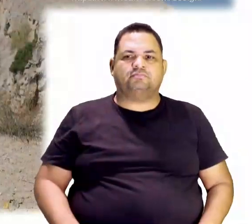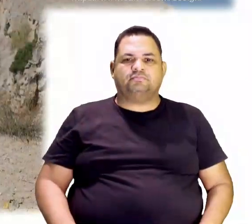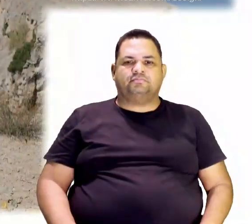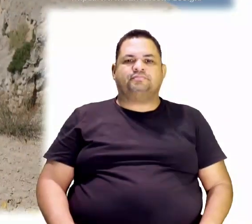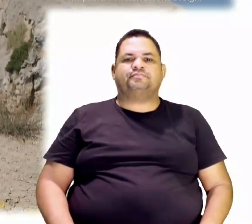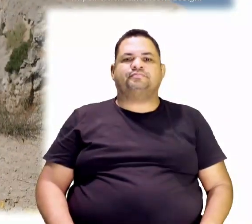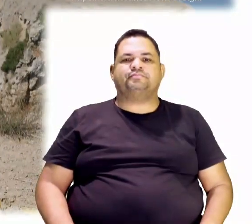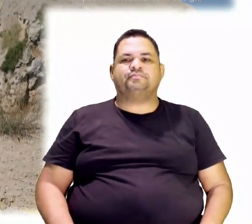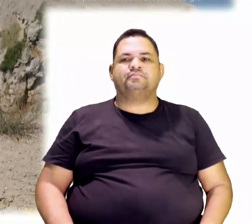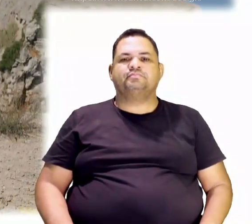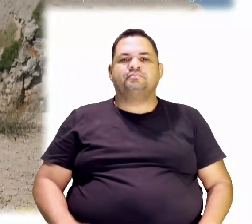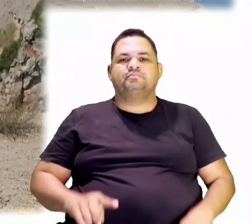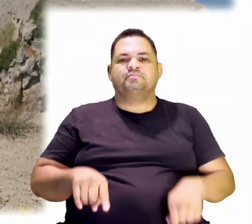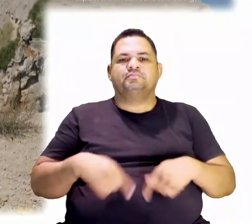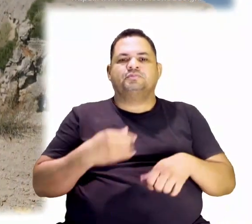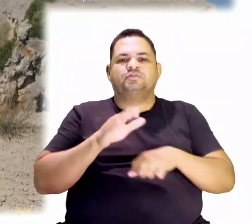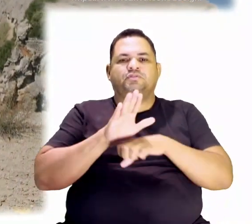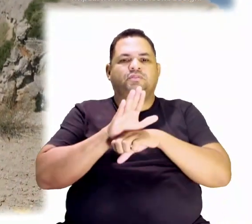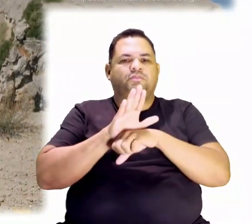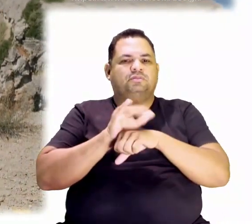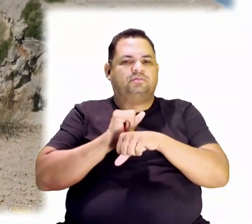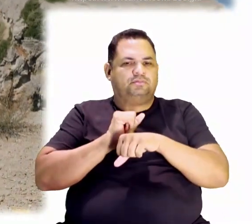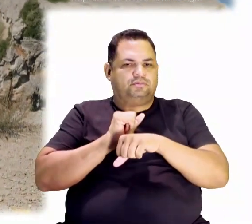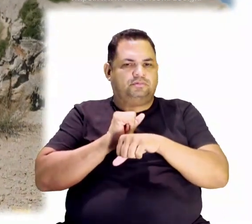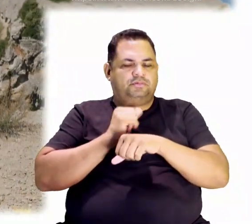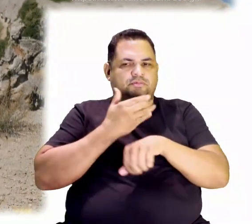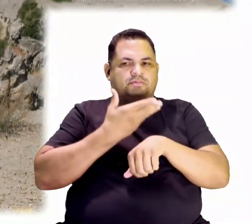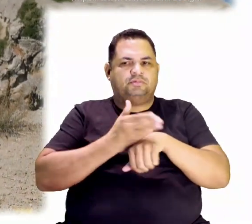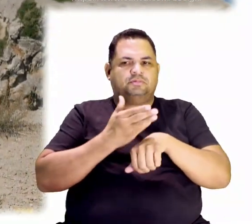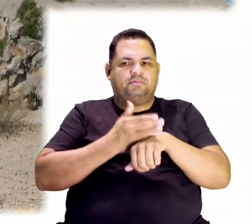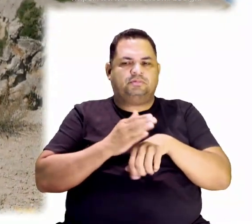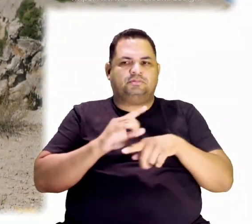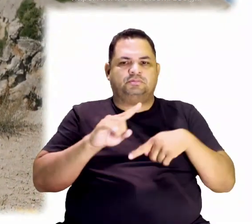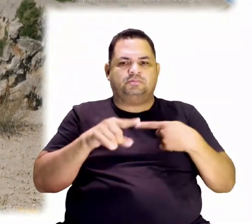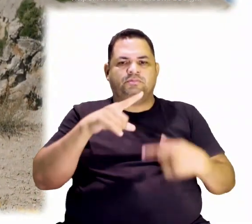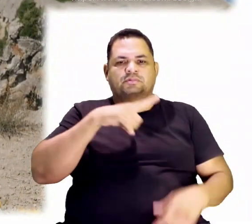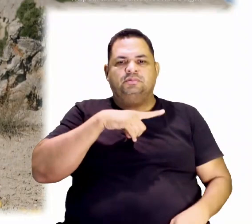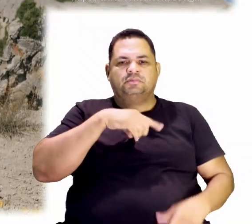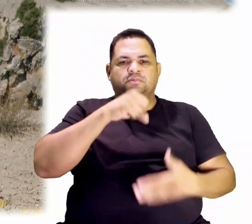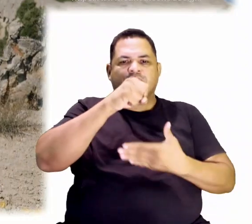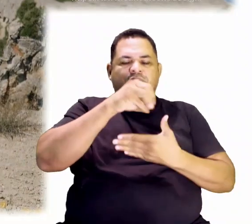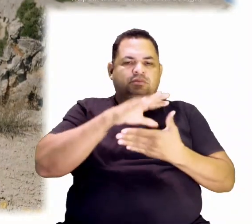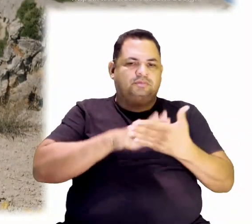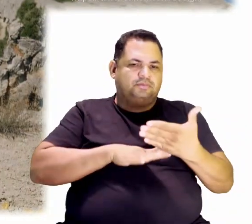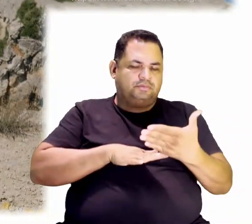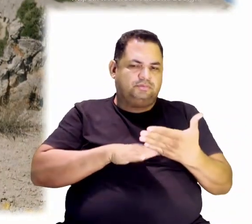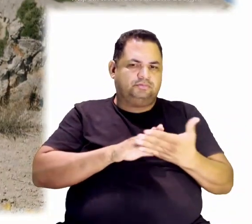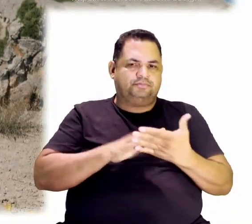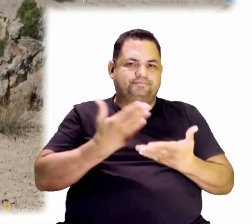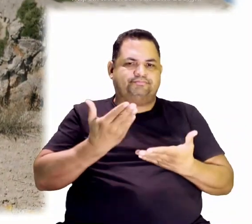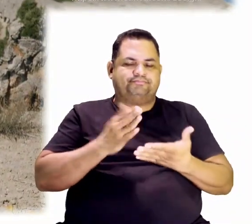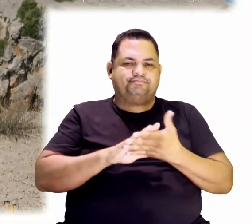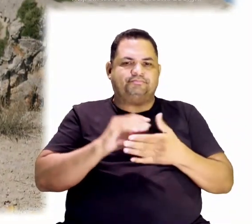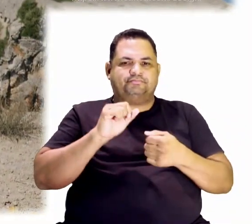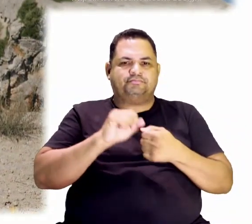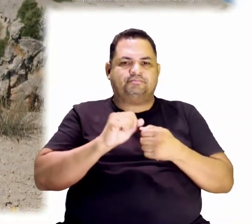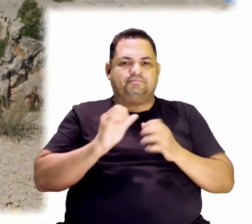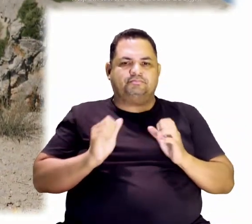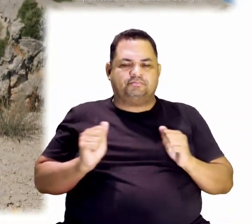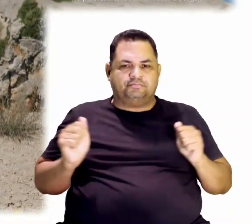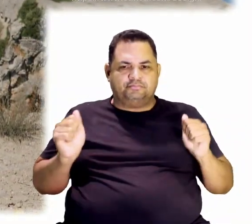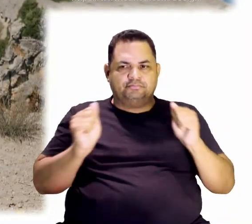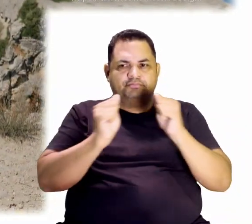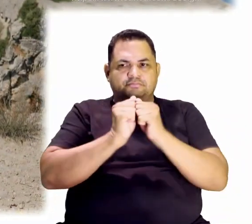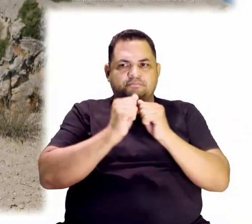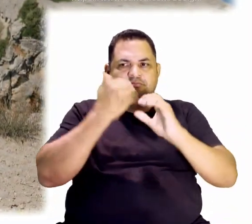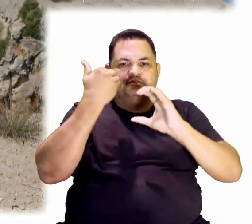aqui para nossa prática, tá? Prof já tem aí as atividades e vocês vão realizar aí em conjunto e vão me